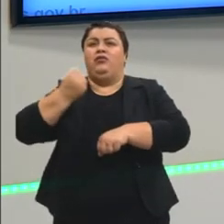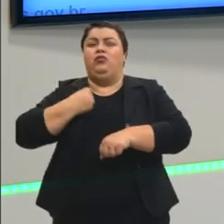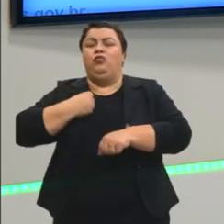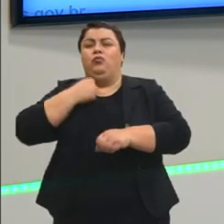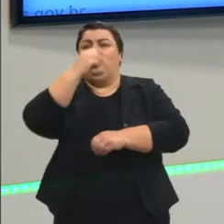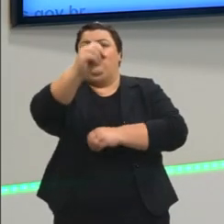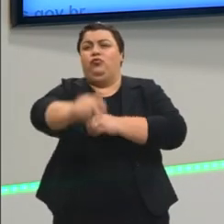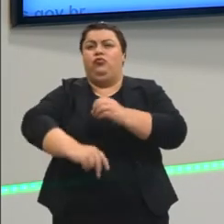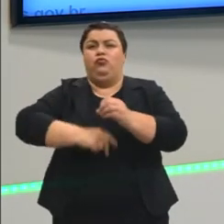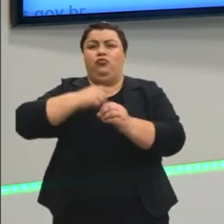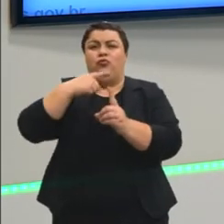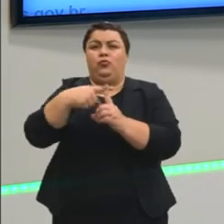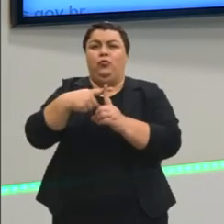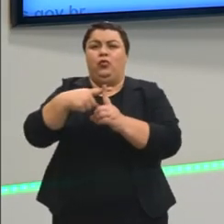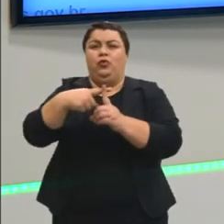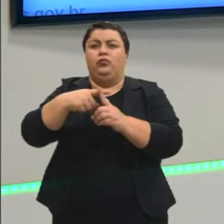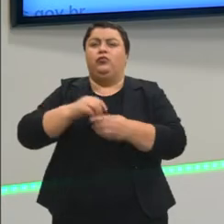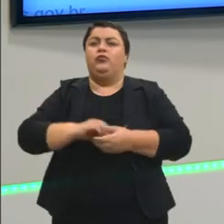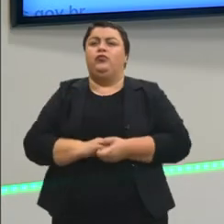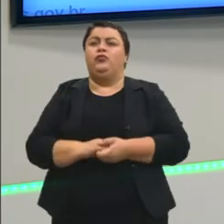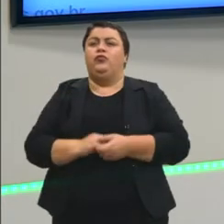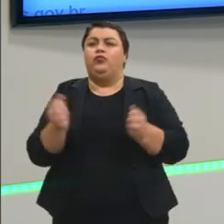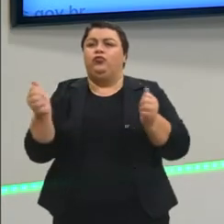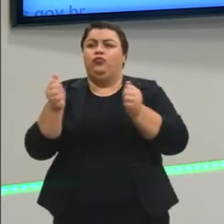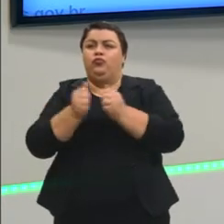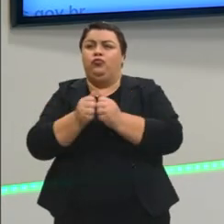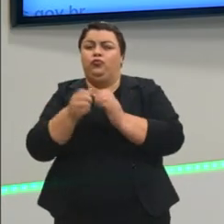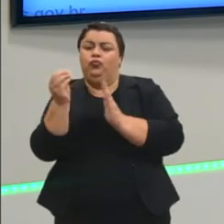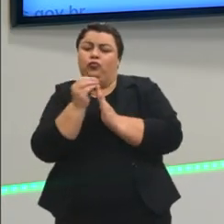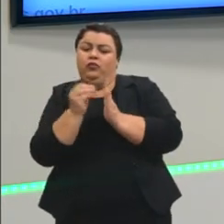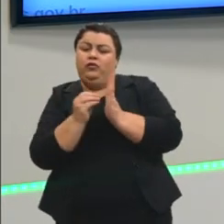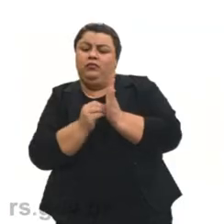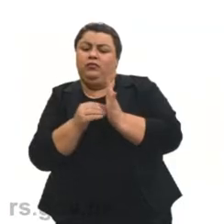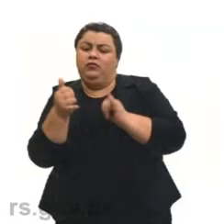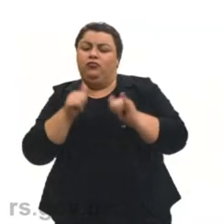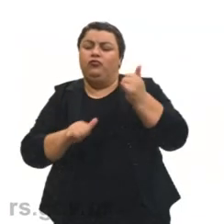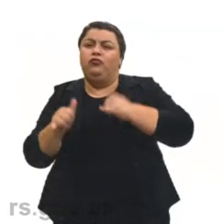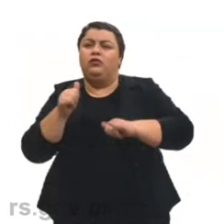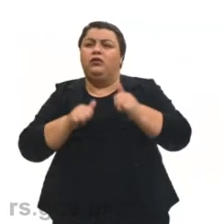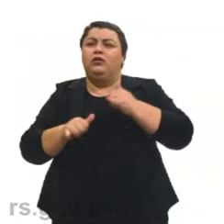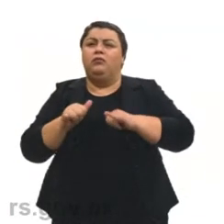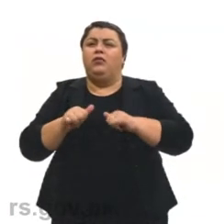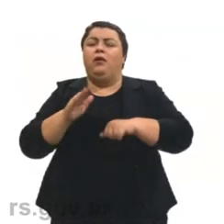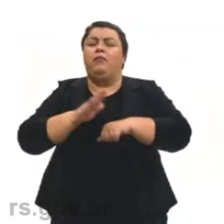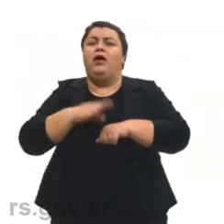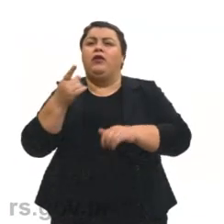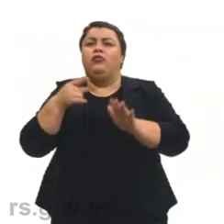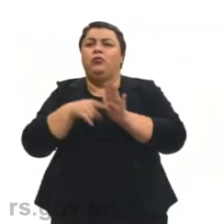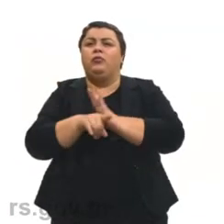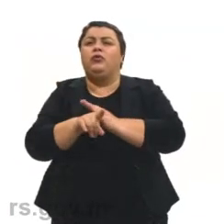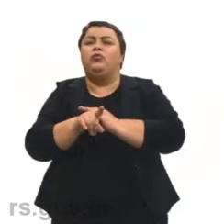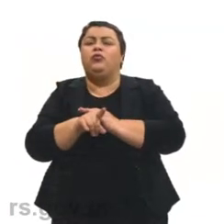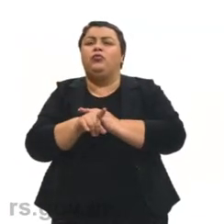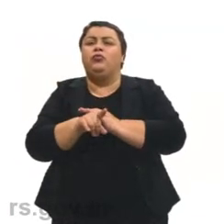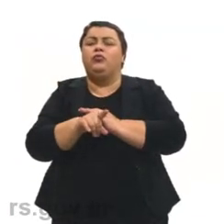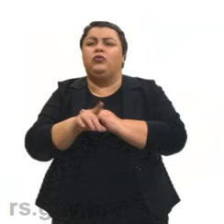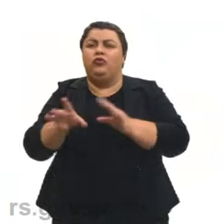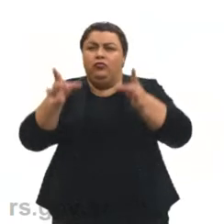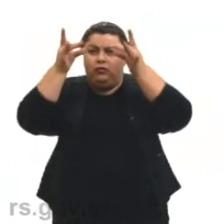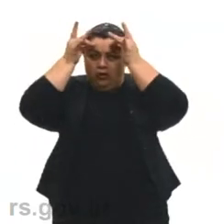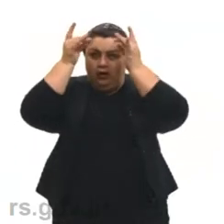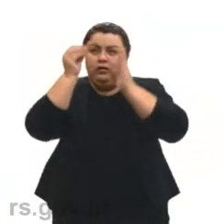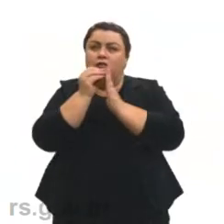gráfico e junto com conhecimento de química é mais um exercício para a gente fixar esse conteúdo